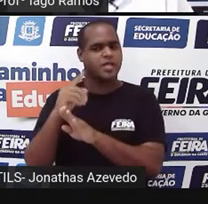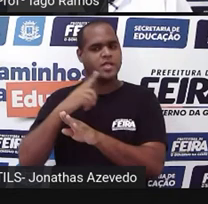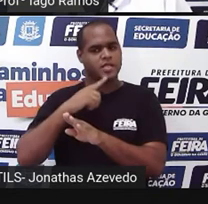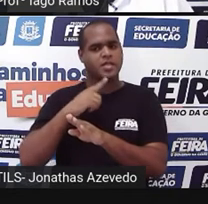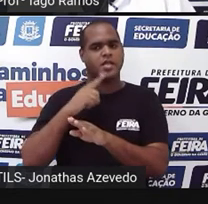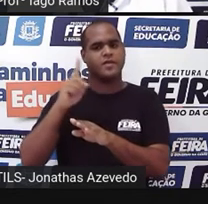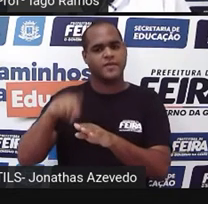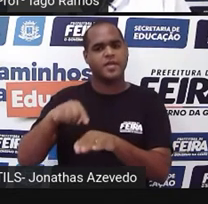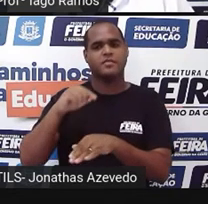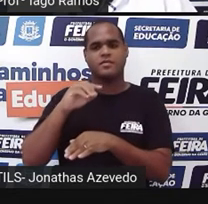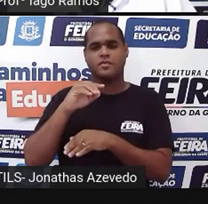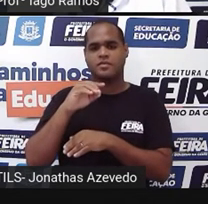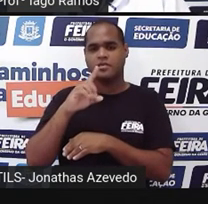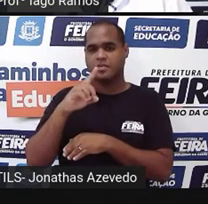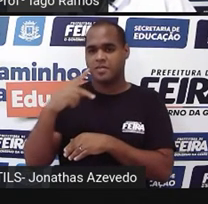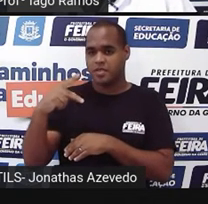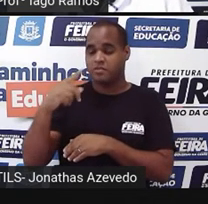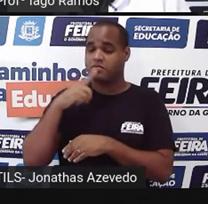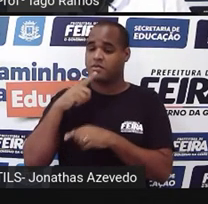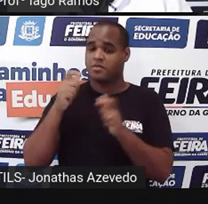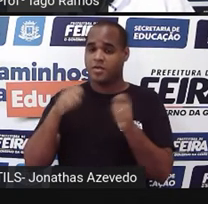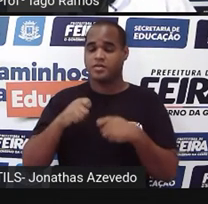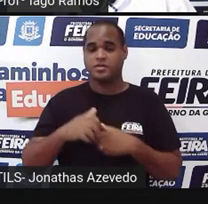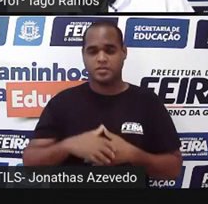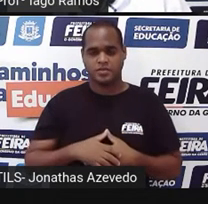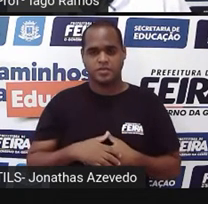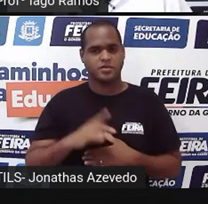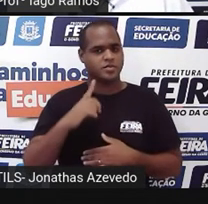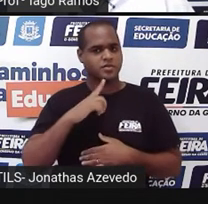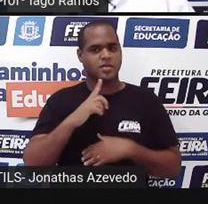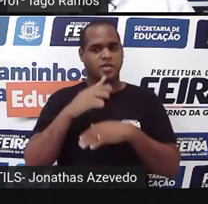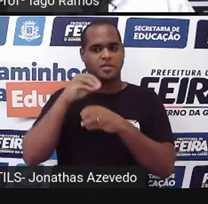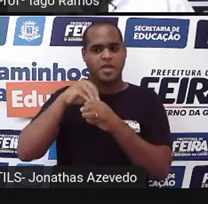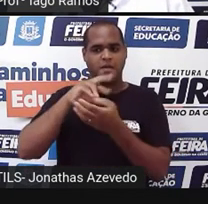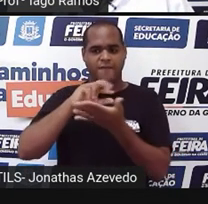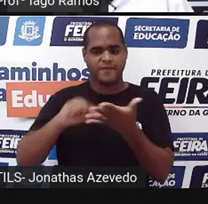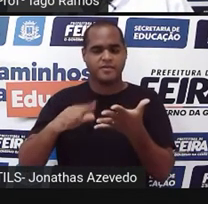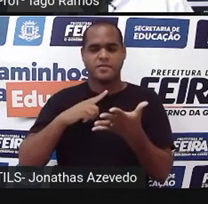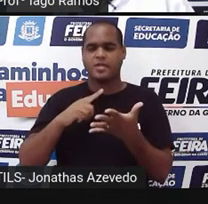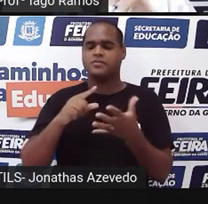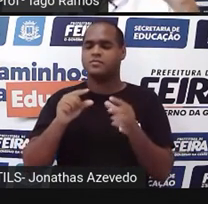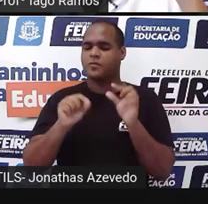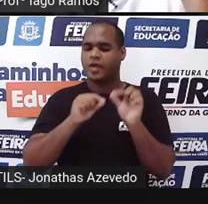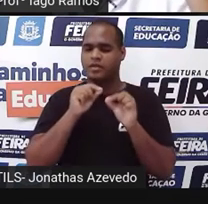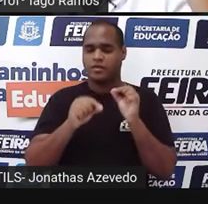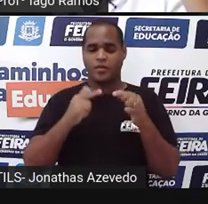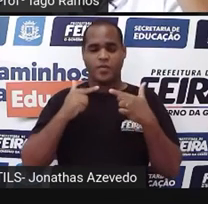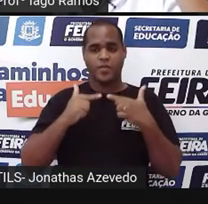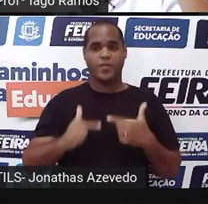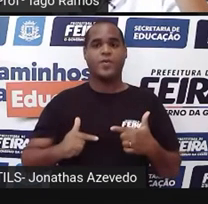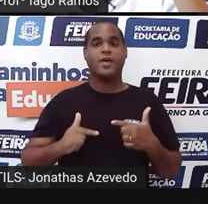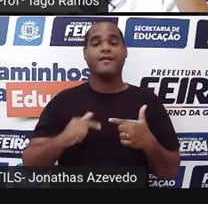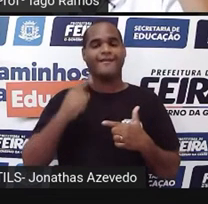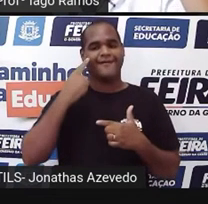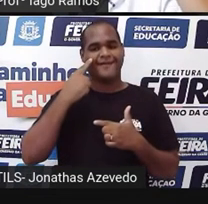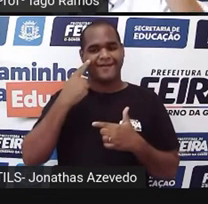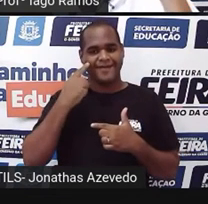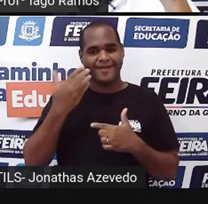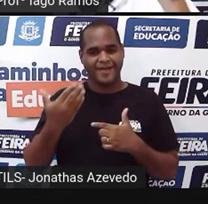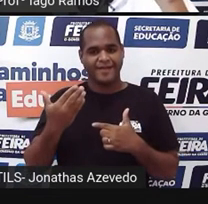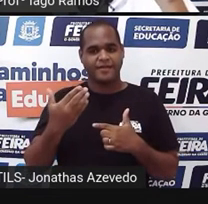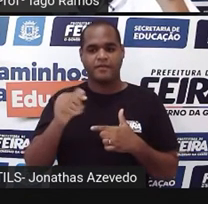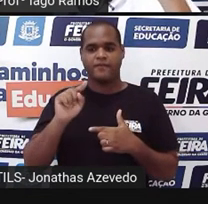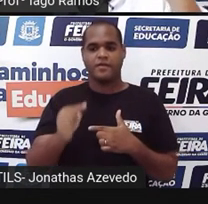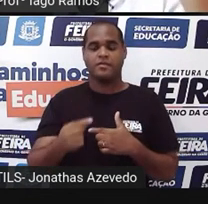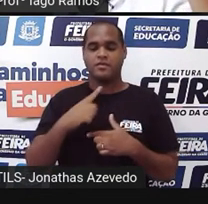para essas mesmas e tem aquelas que a parte inteira é nula ou seja na frente da,